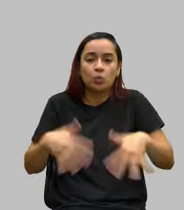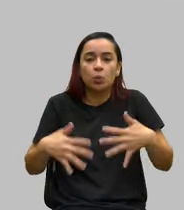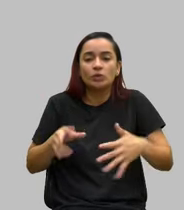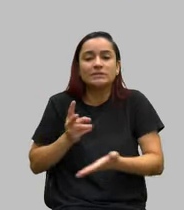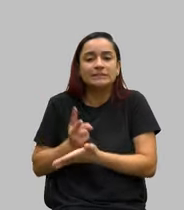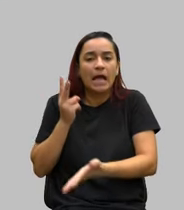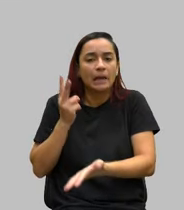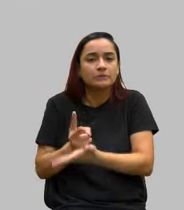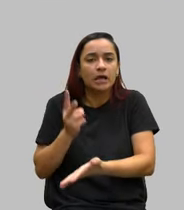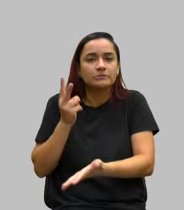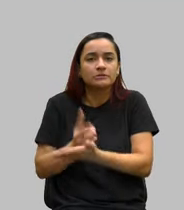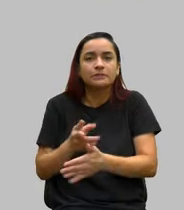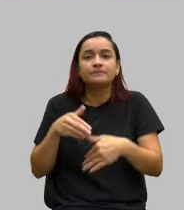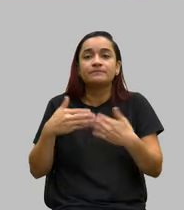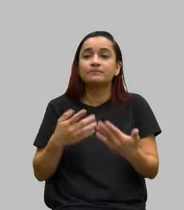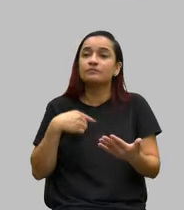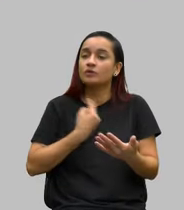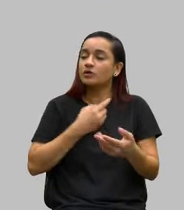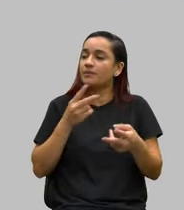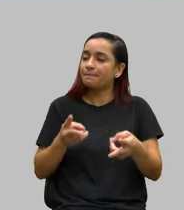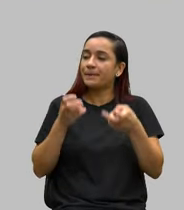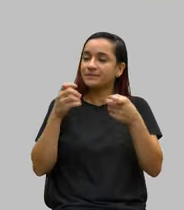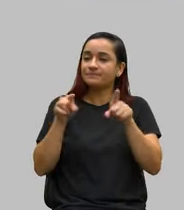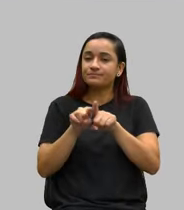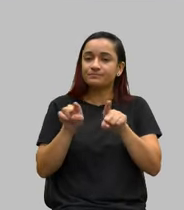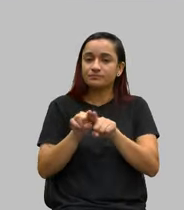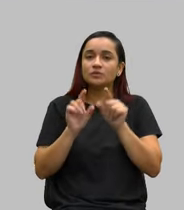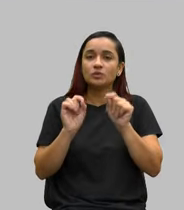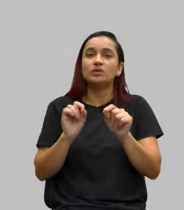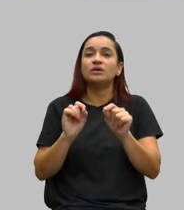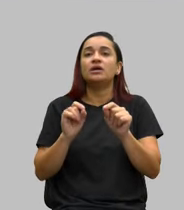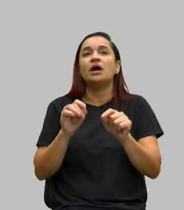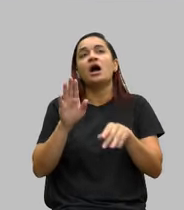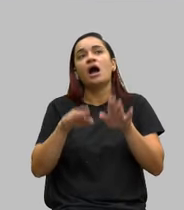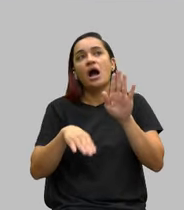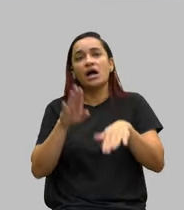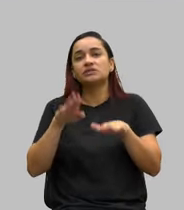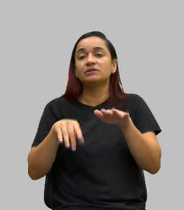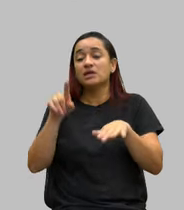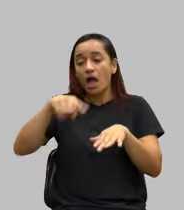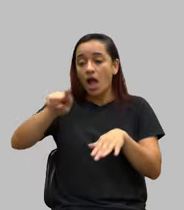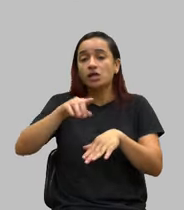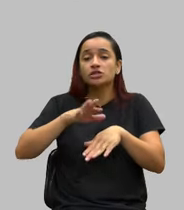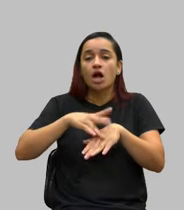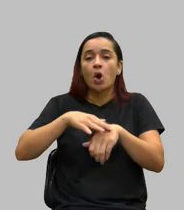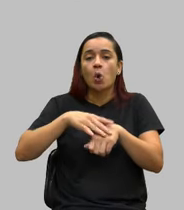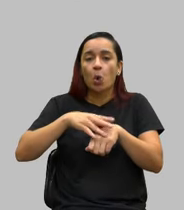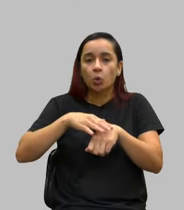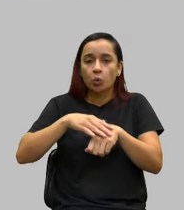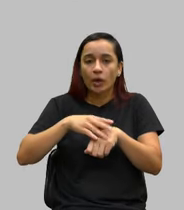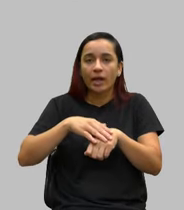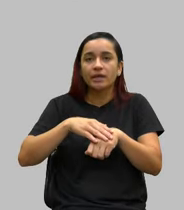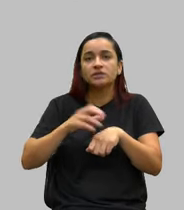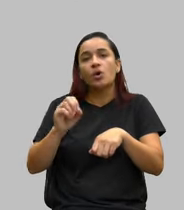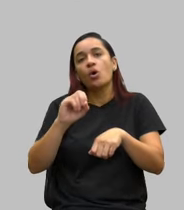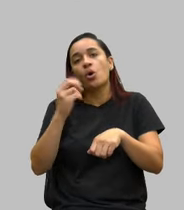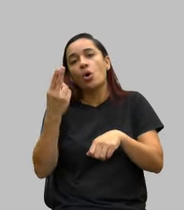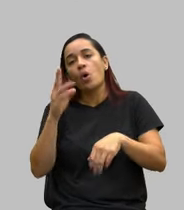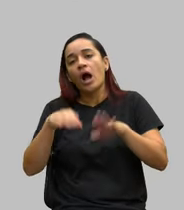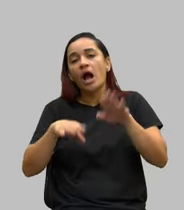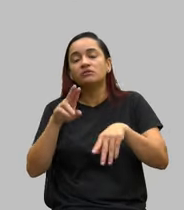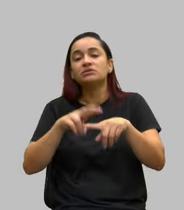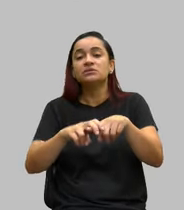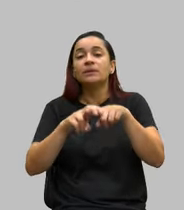e a gente percebe também que mu das vezes por o adoecimento ou às vezes por um por uma licença